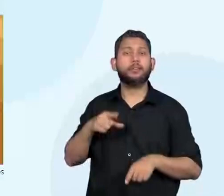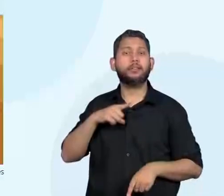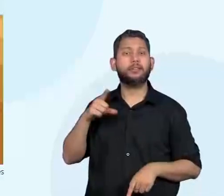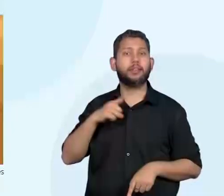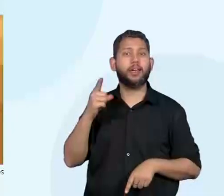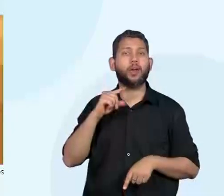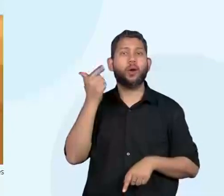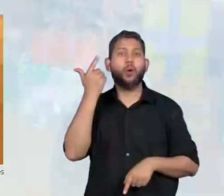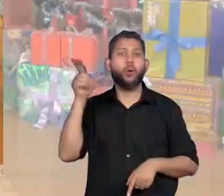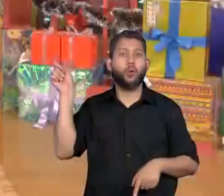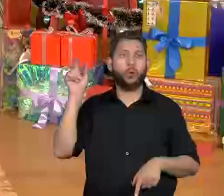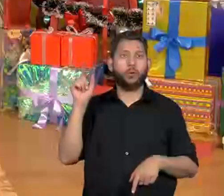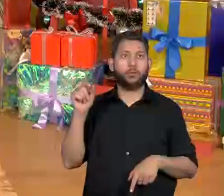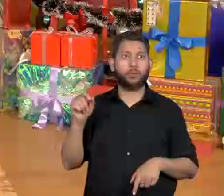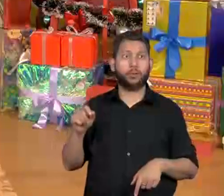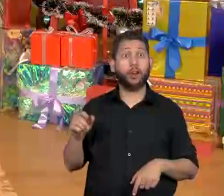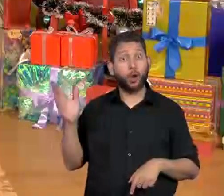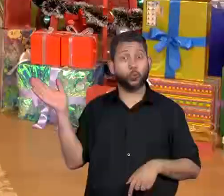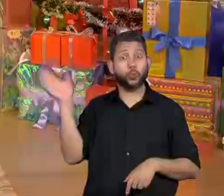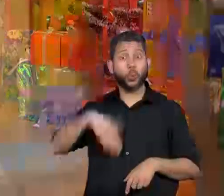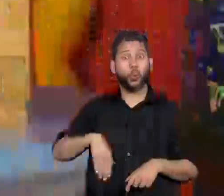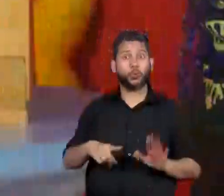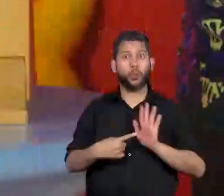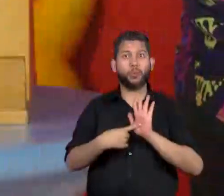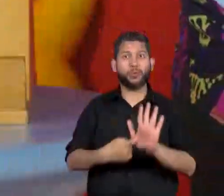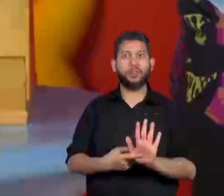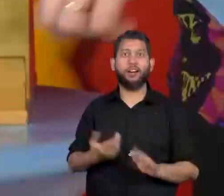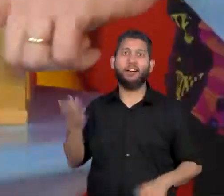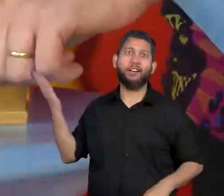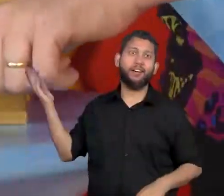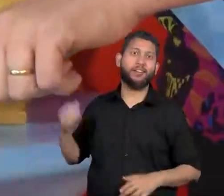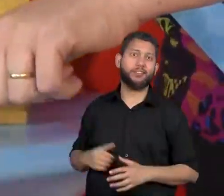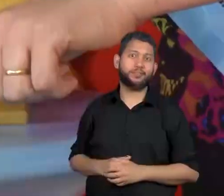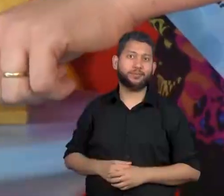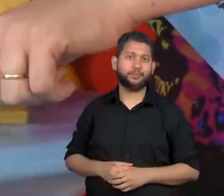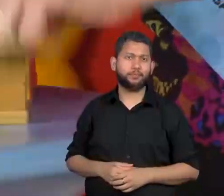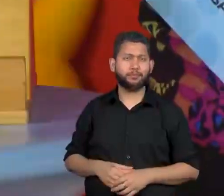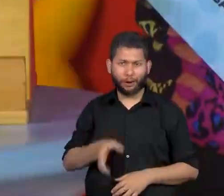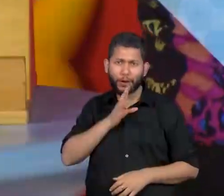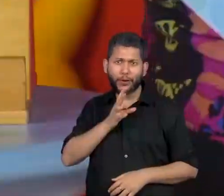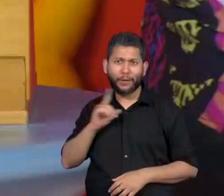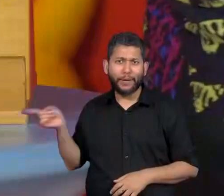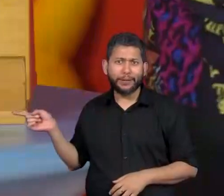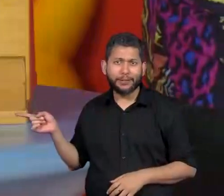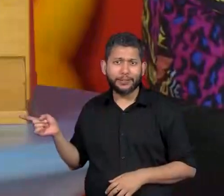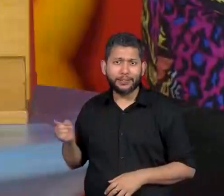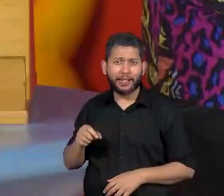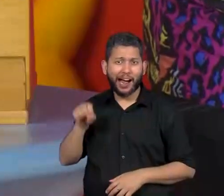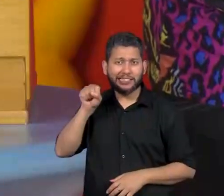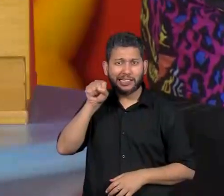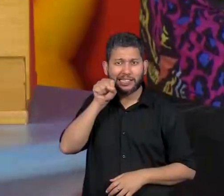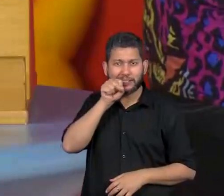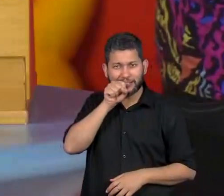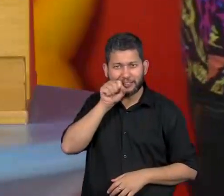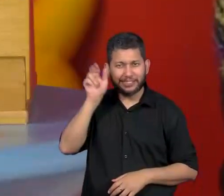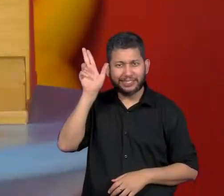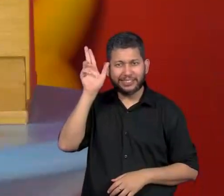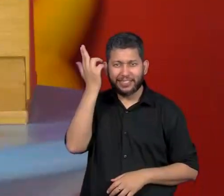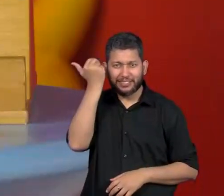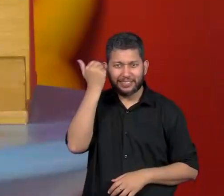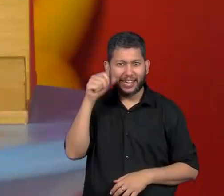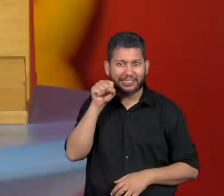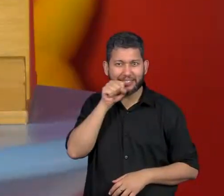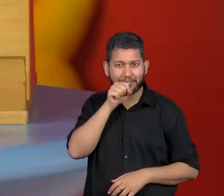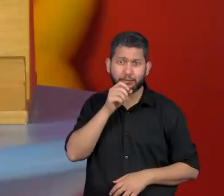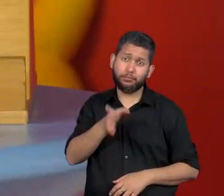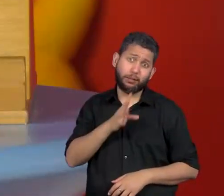Olha só, aqui na nossa bancadinha, nós trouxemos aqui também a cenoura, que é uma raiz aí muito comum no nosso dia a